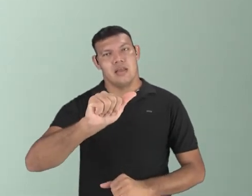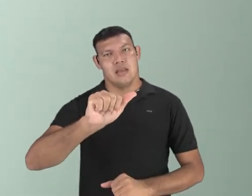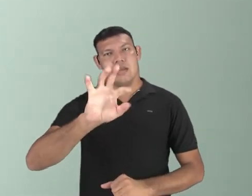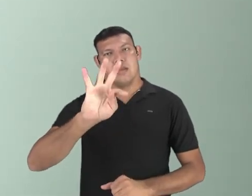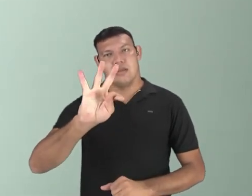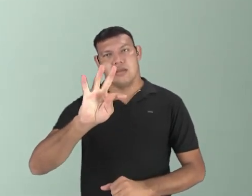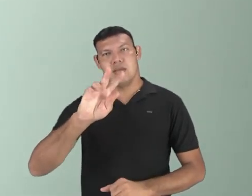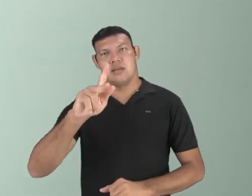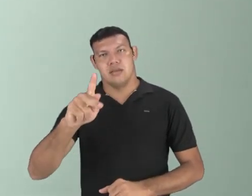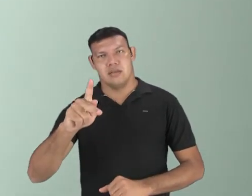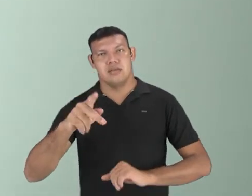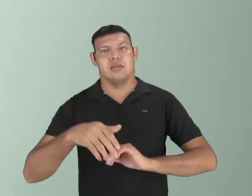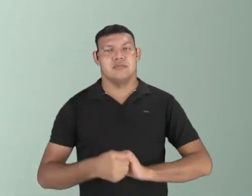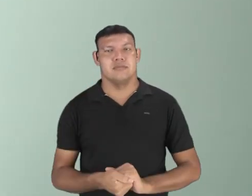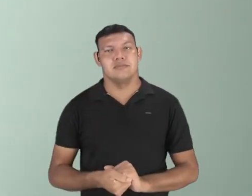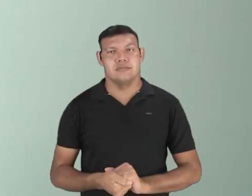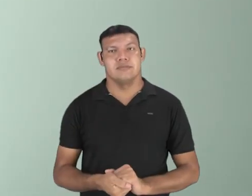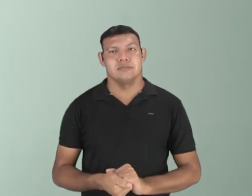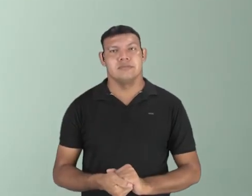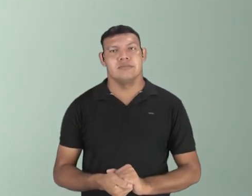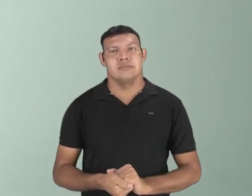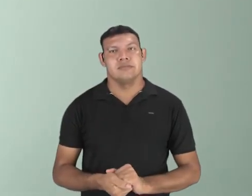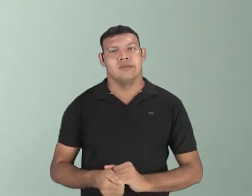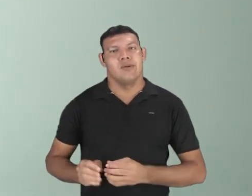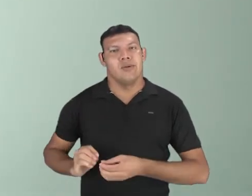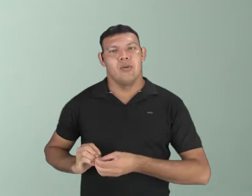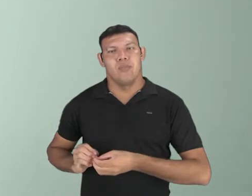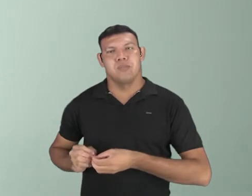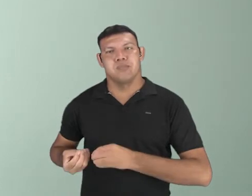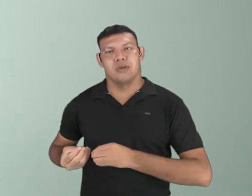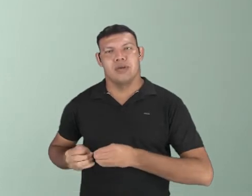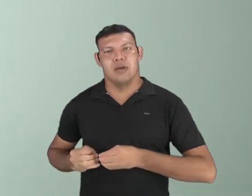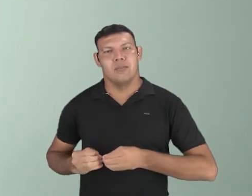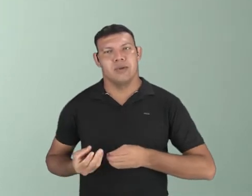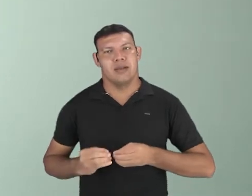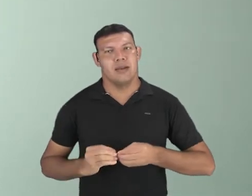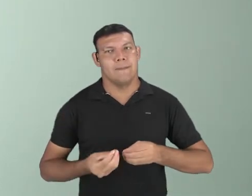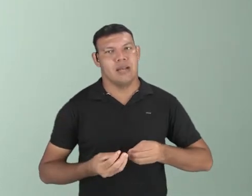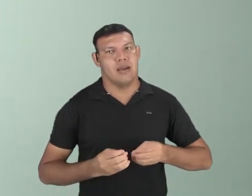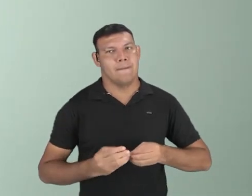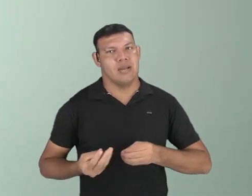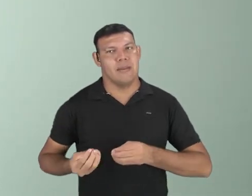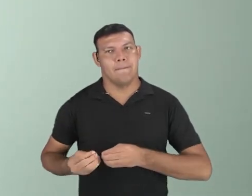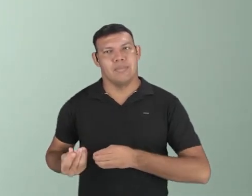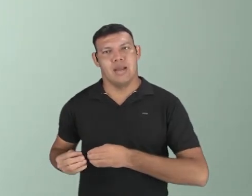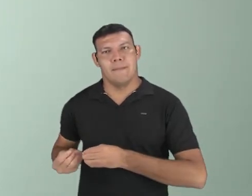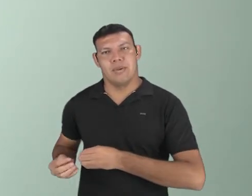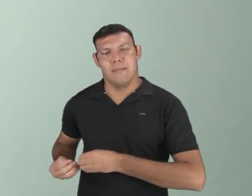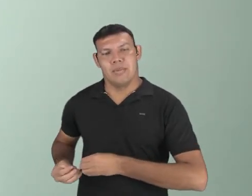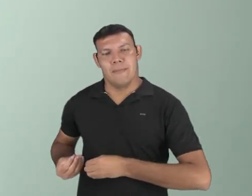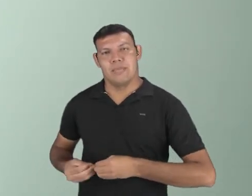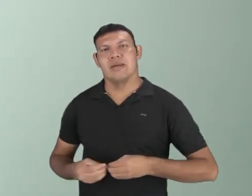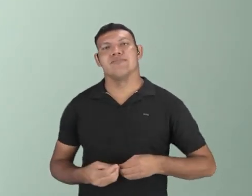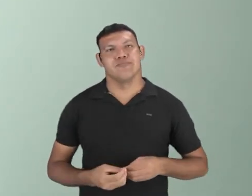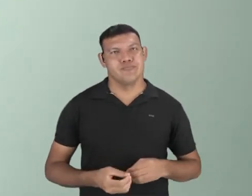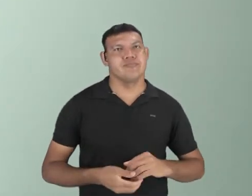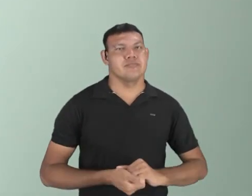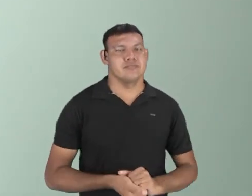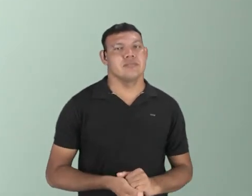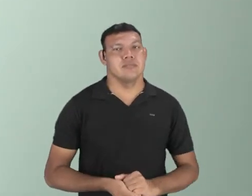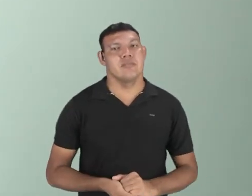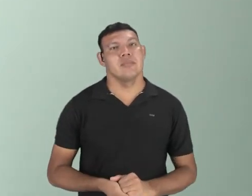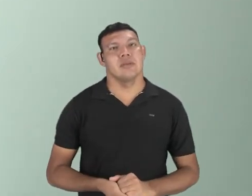essa nossa produção de energia, ela tem que ser feita de forma contínua e a ATP é utilizada de